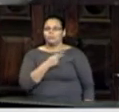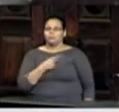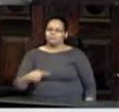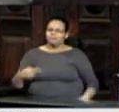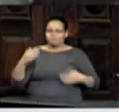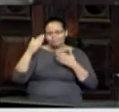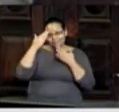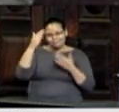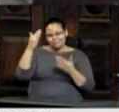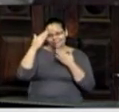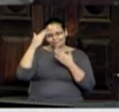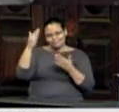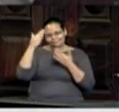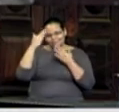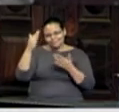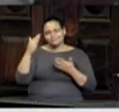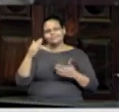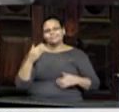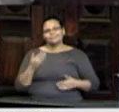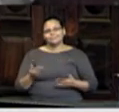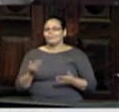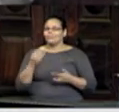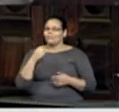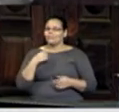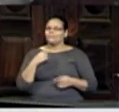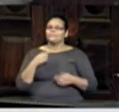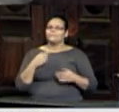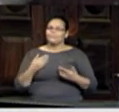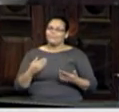Excelência, Vossa Excelência foi muito